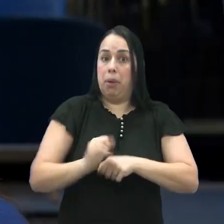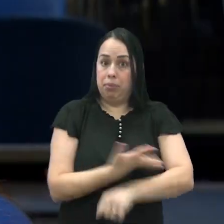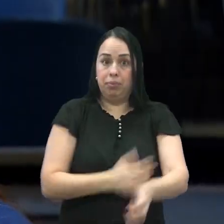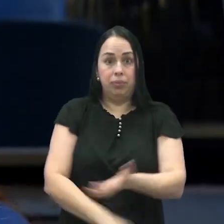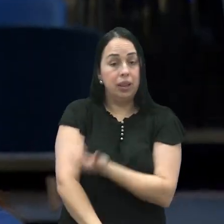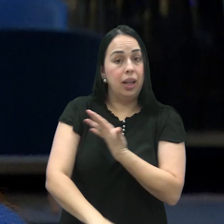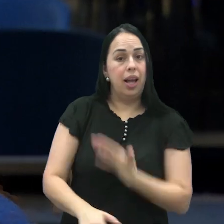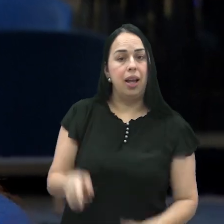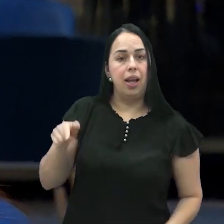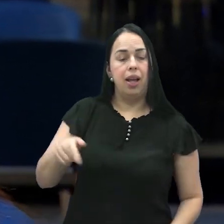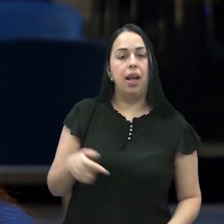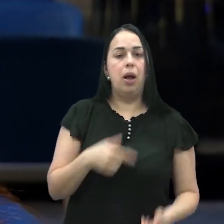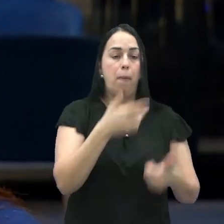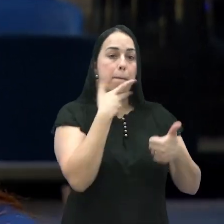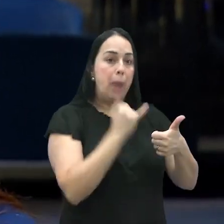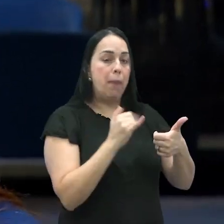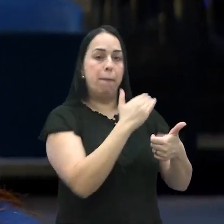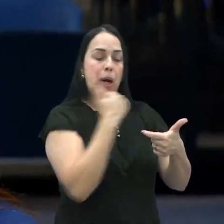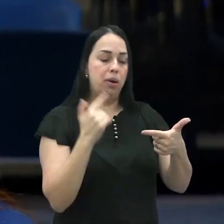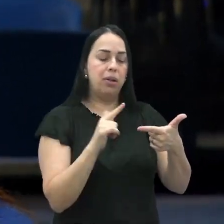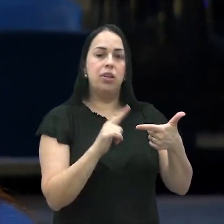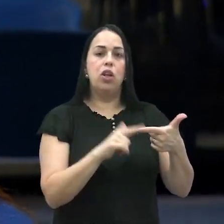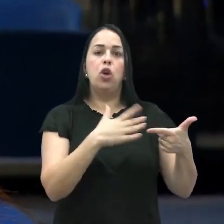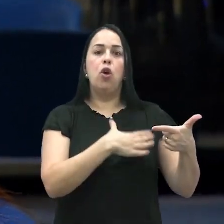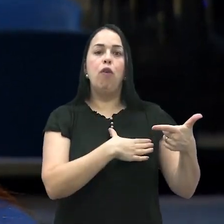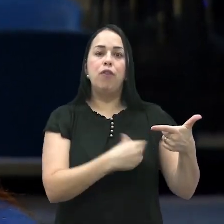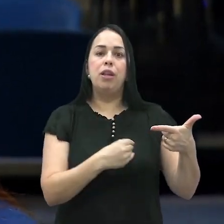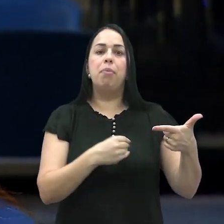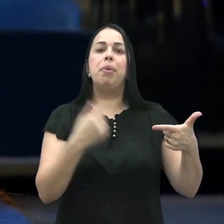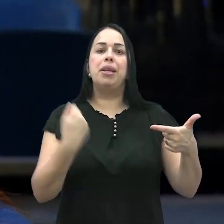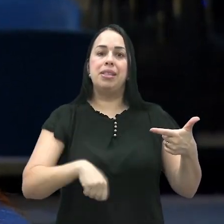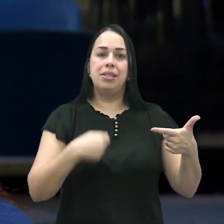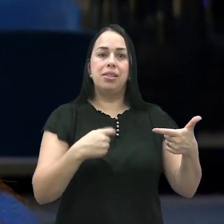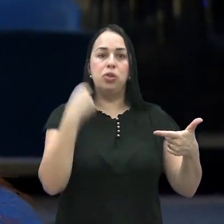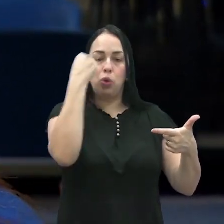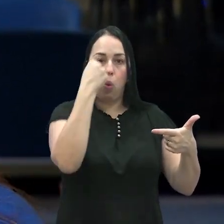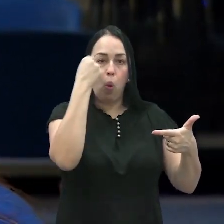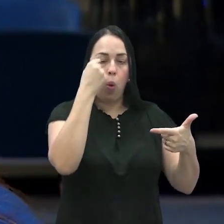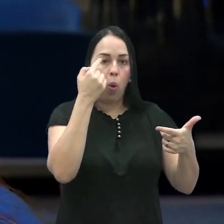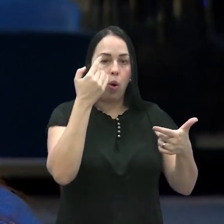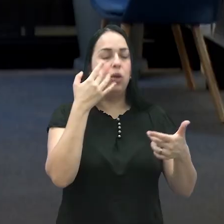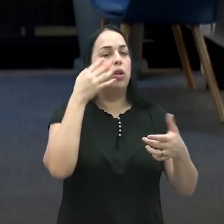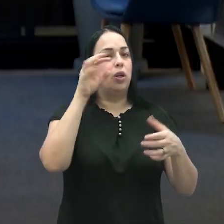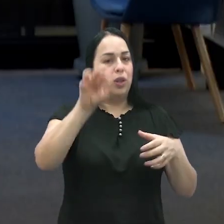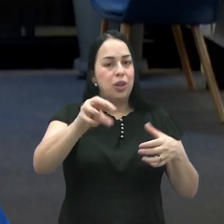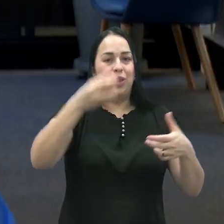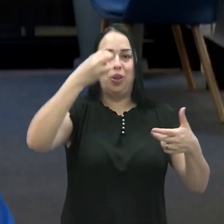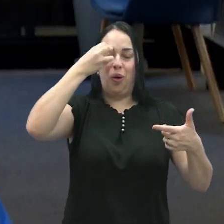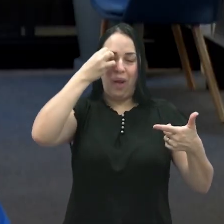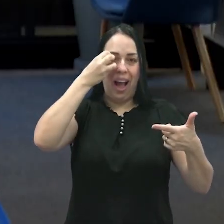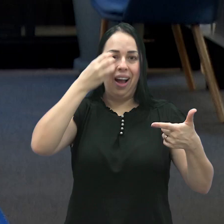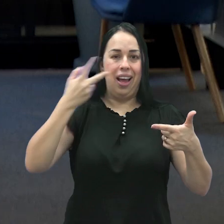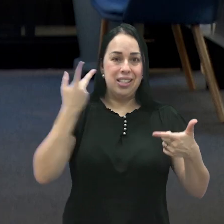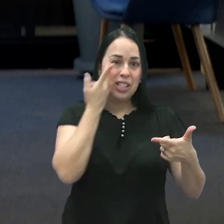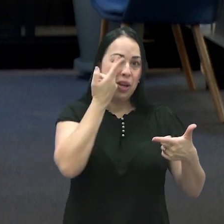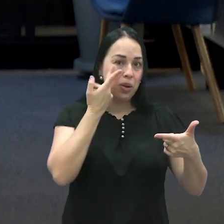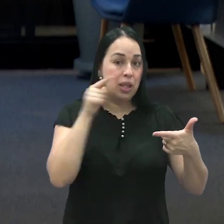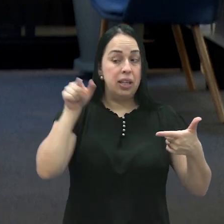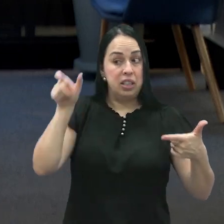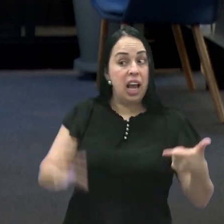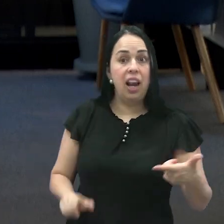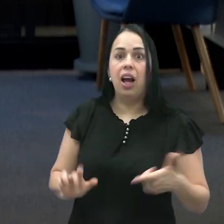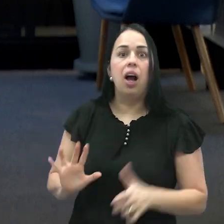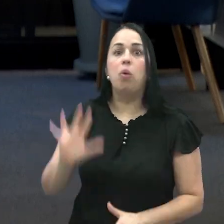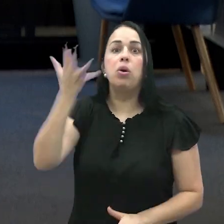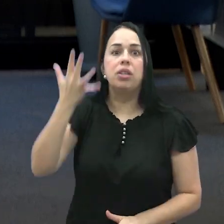trabalho. Recentemente, perdeu o pai e o filho precisou de um transplante de córnea. Por conta dos acontecimentos,